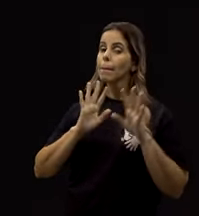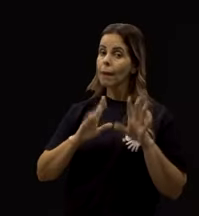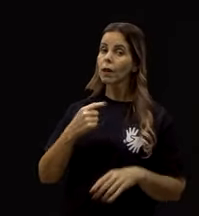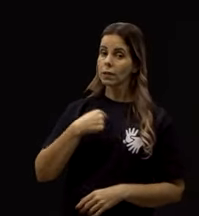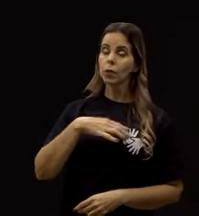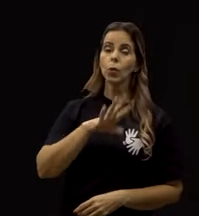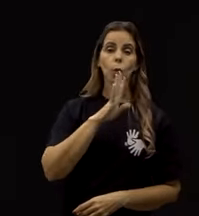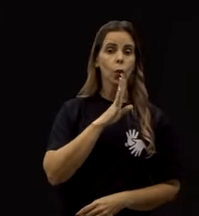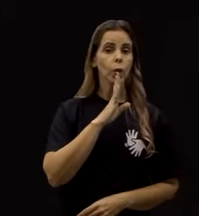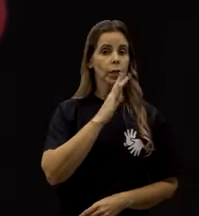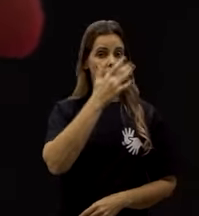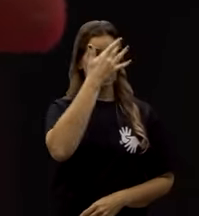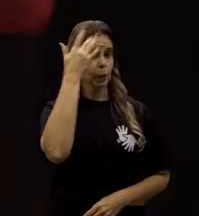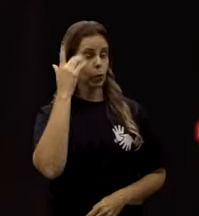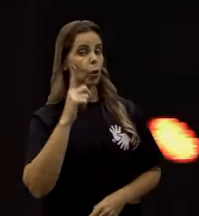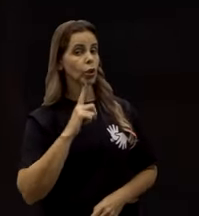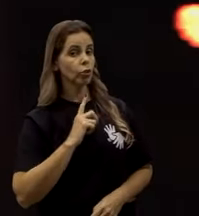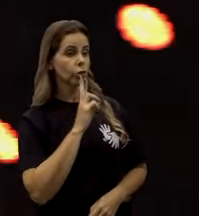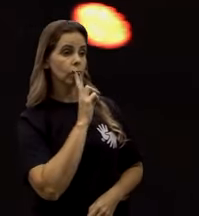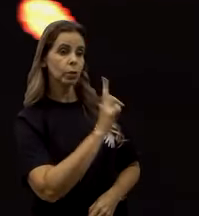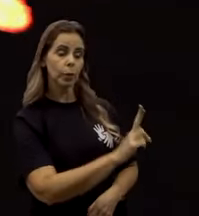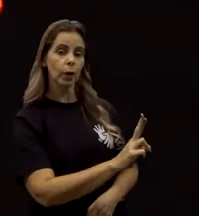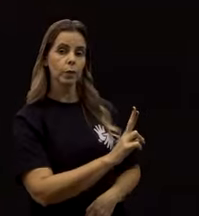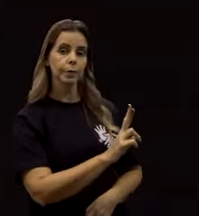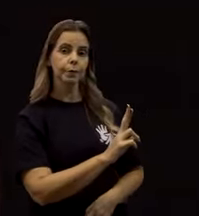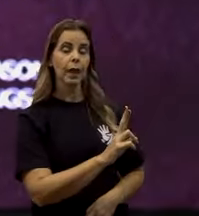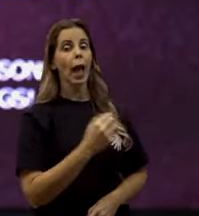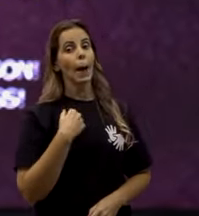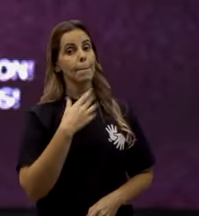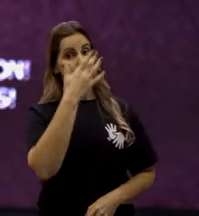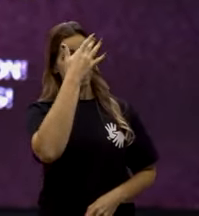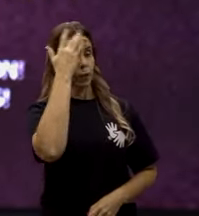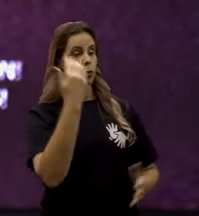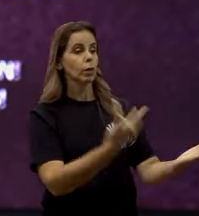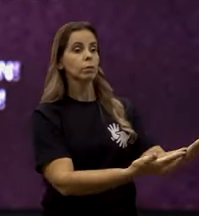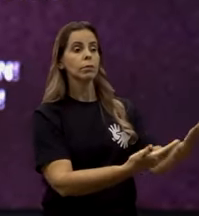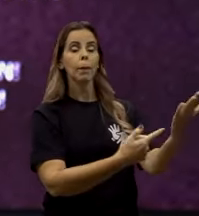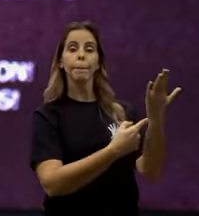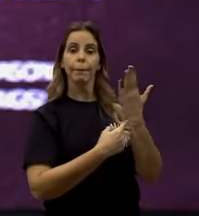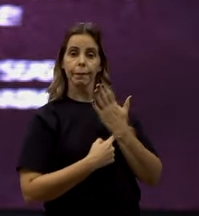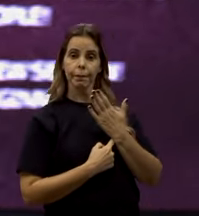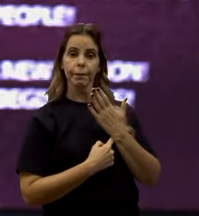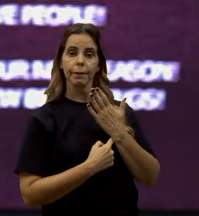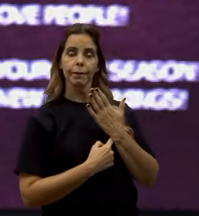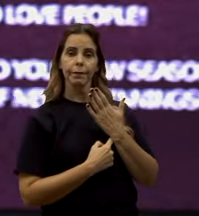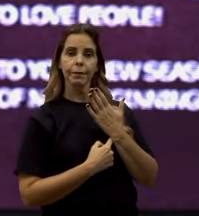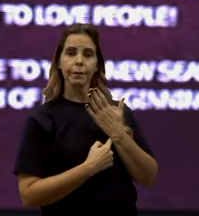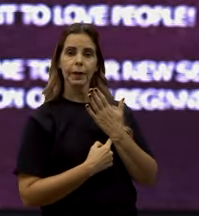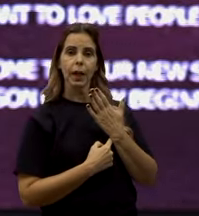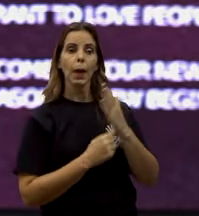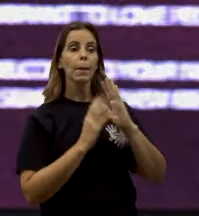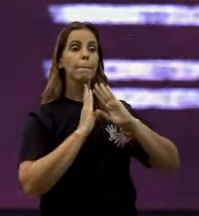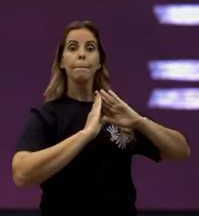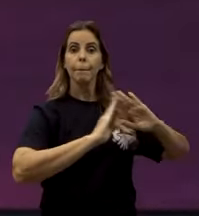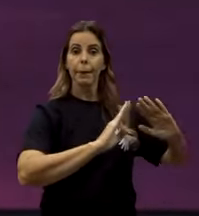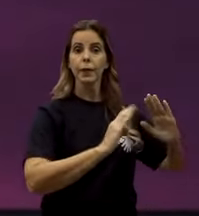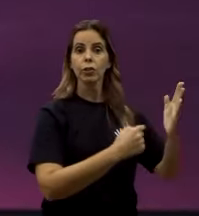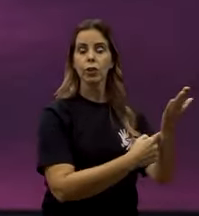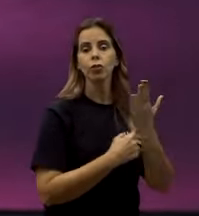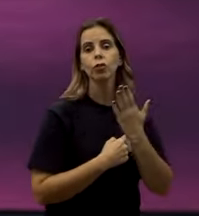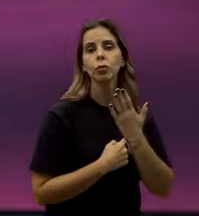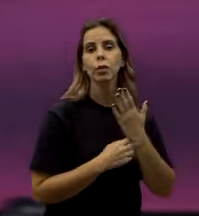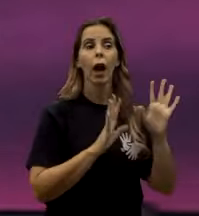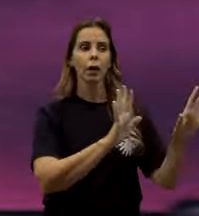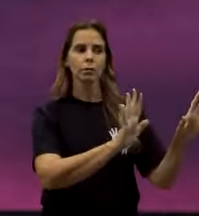pegou isso aqui quantas vezes vocês me pediram ajuda eu não sabia o que fazer mas eu lembrava de alguém só um minutinho rapidinho